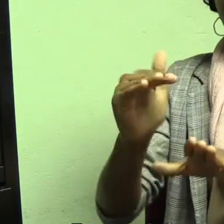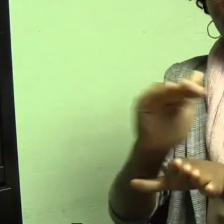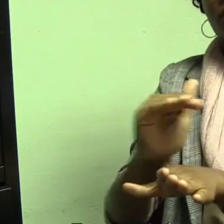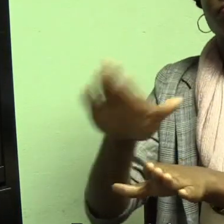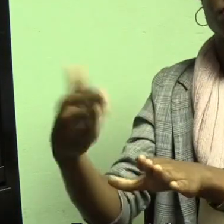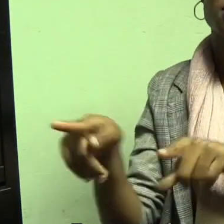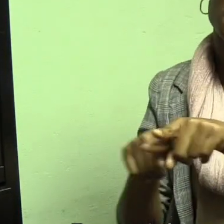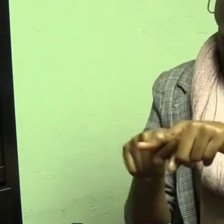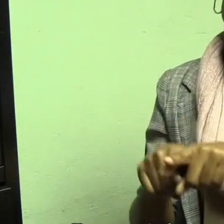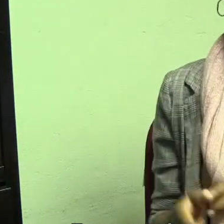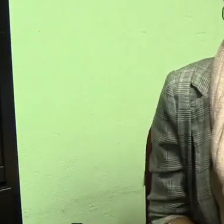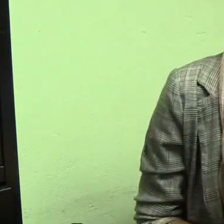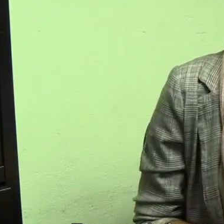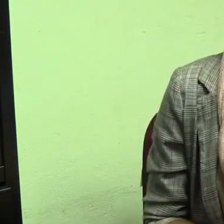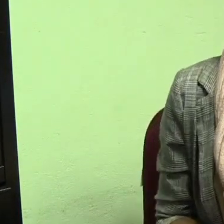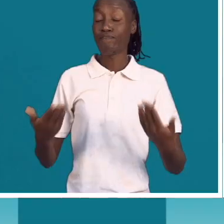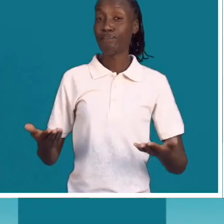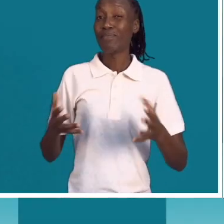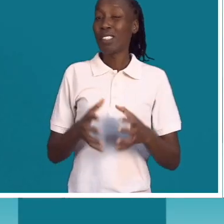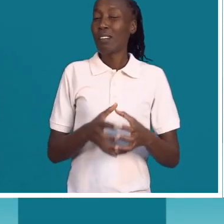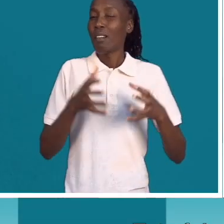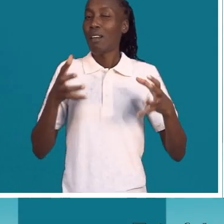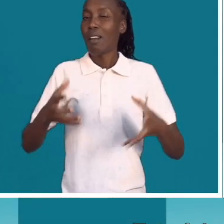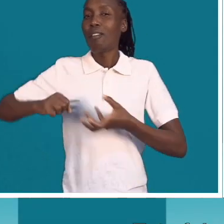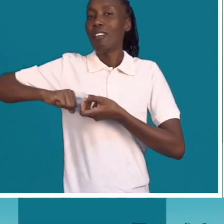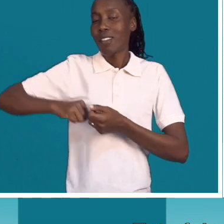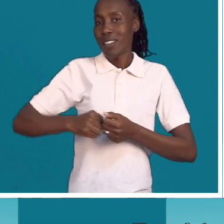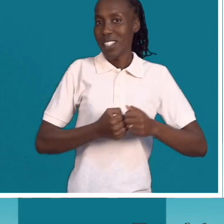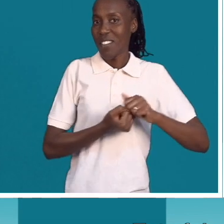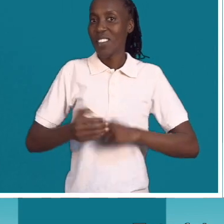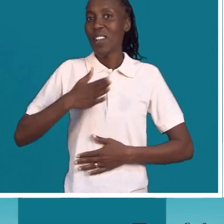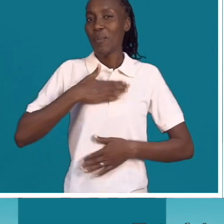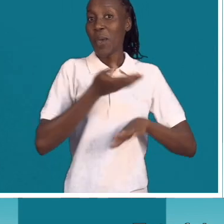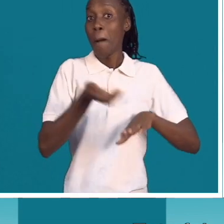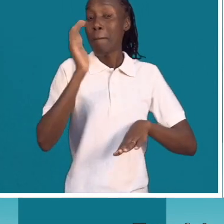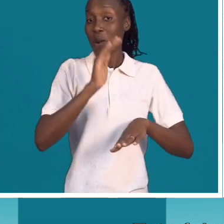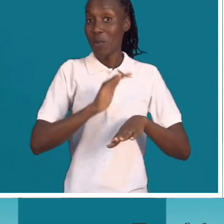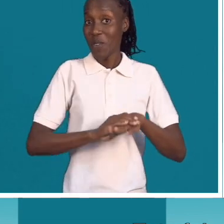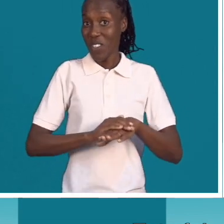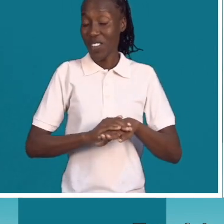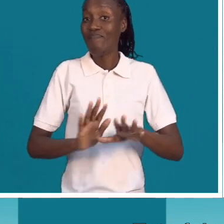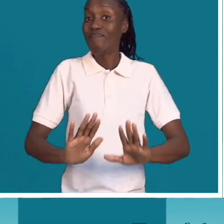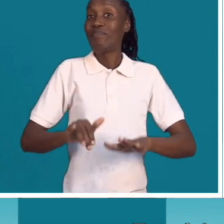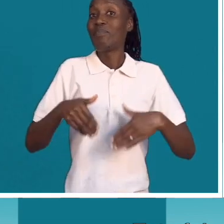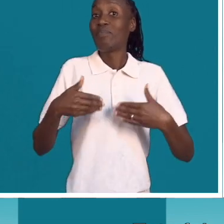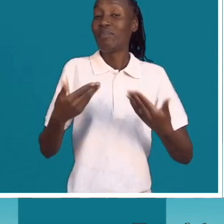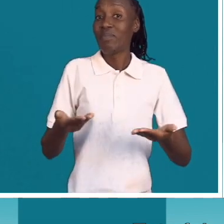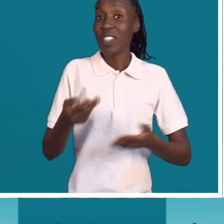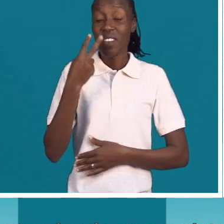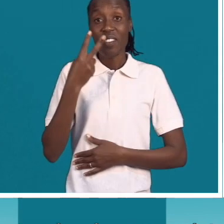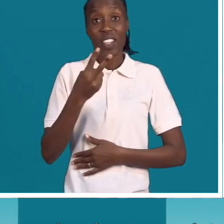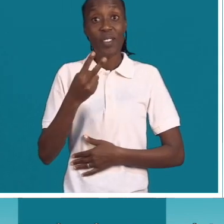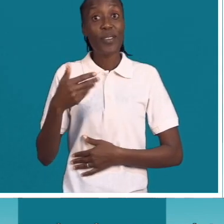haver mudança de comportamento no seio da família. Foi um dos maiores desafios profissionais que alguma vez tive.